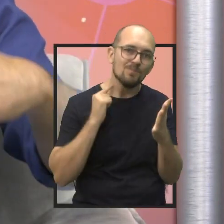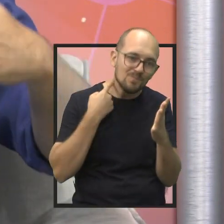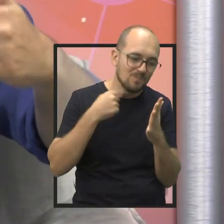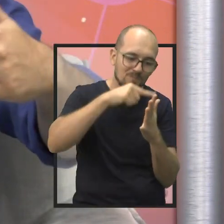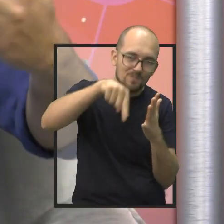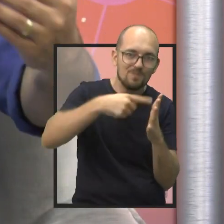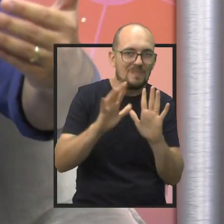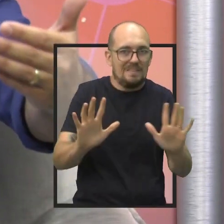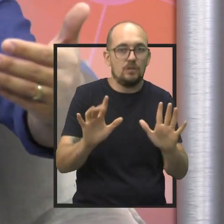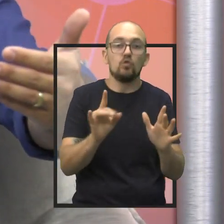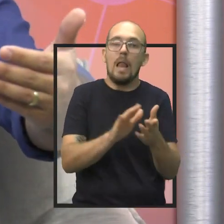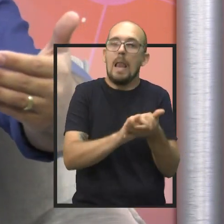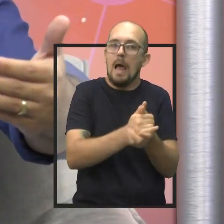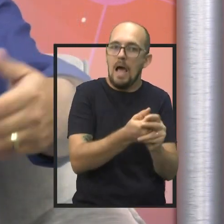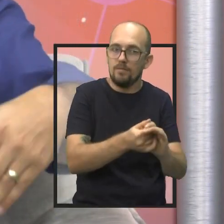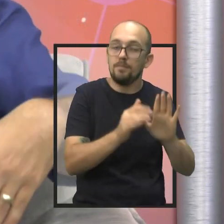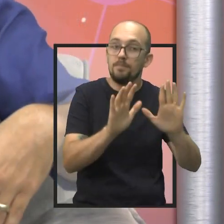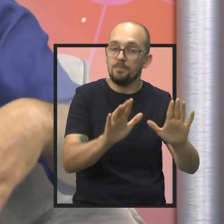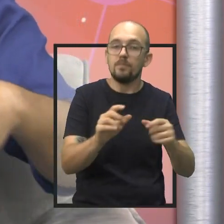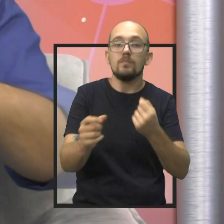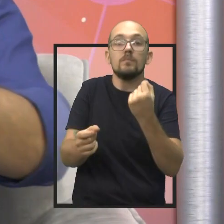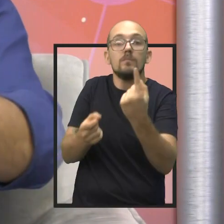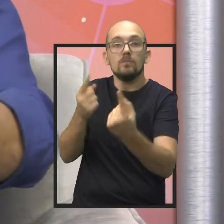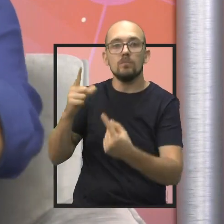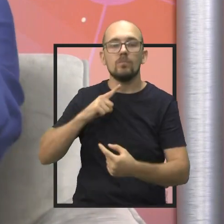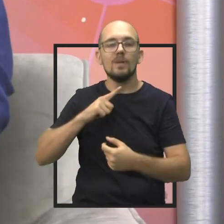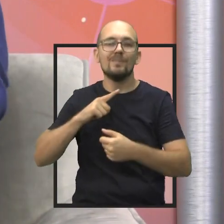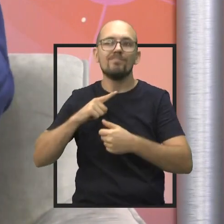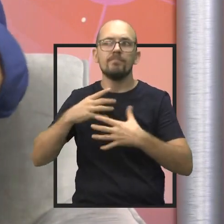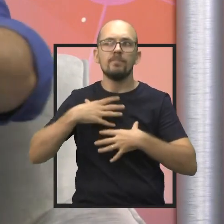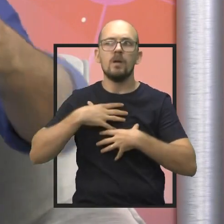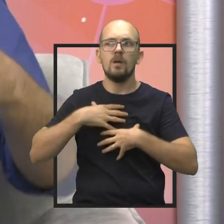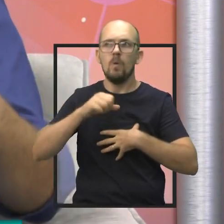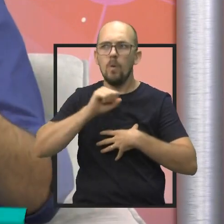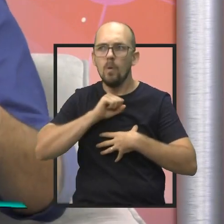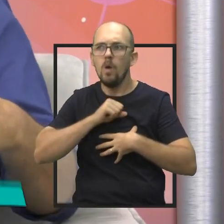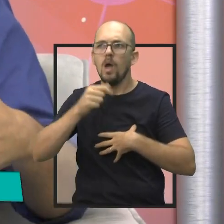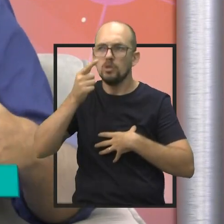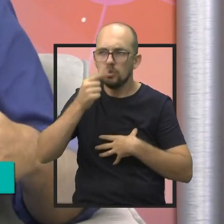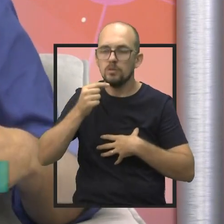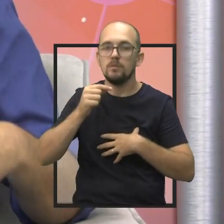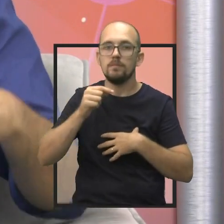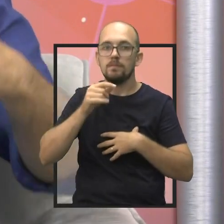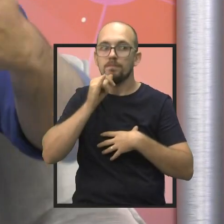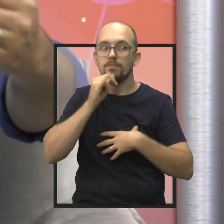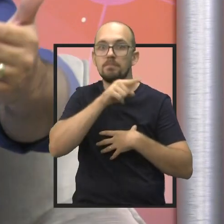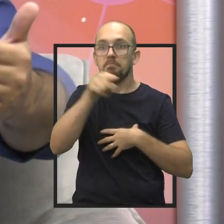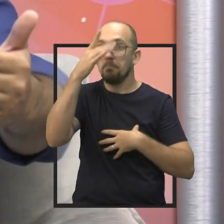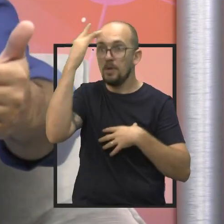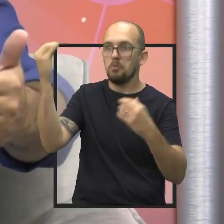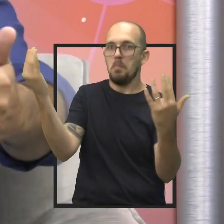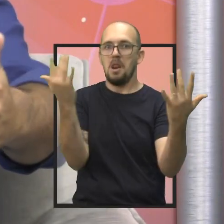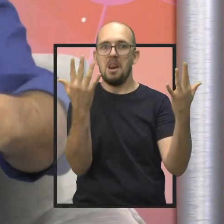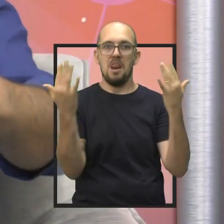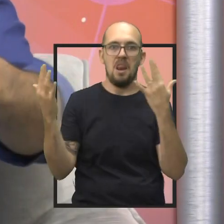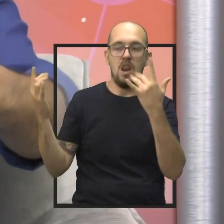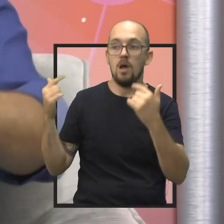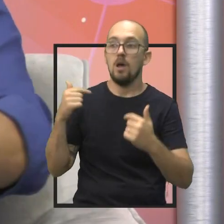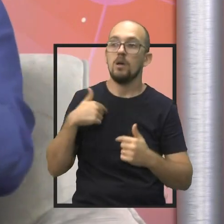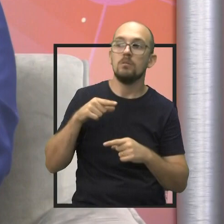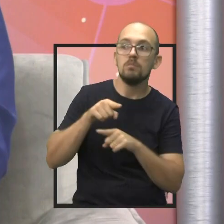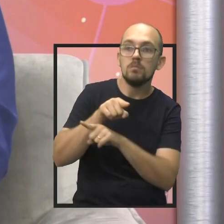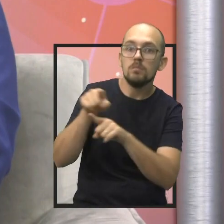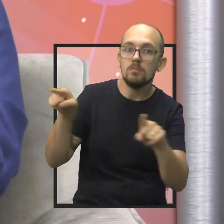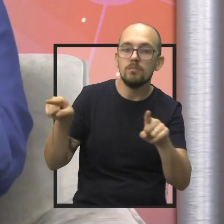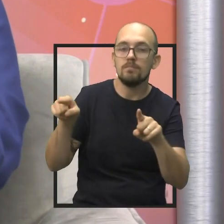paciente que tiver sintomas respiratórios e que tiver num local com grande número de pessoas ou que chegar ao hospital, esse